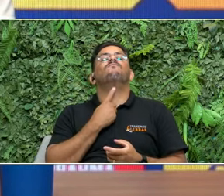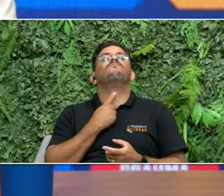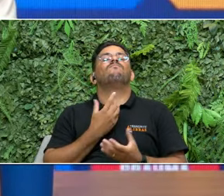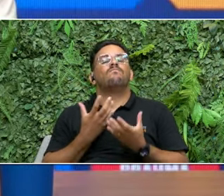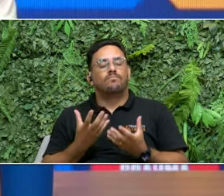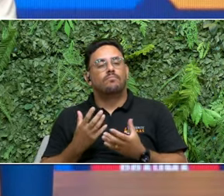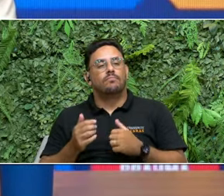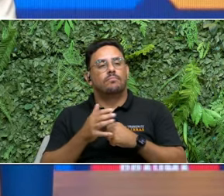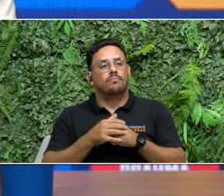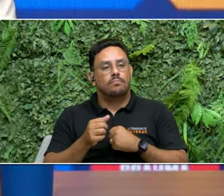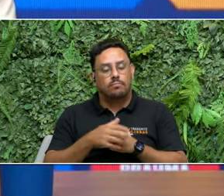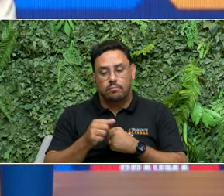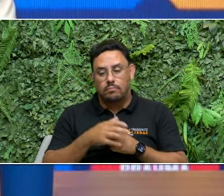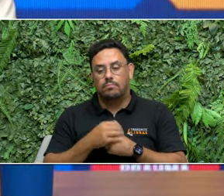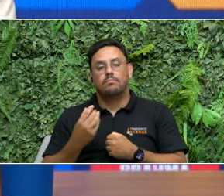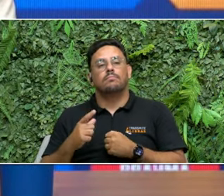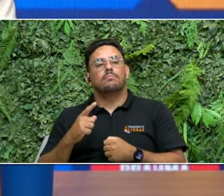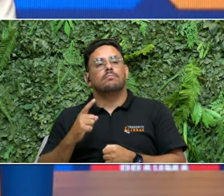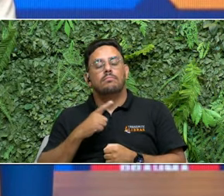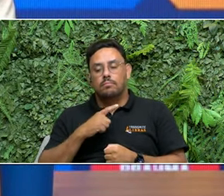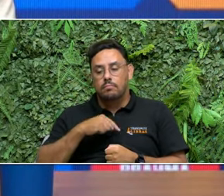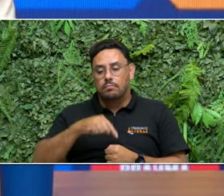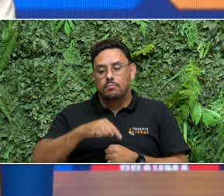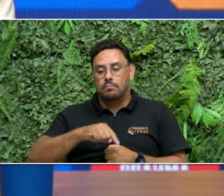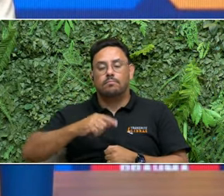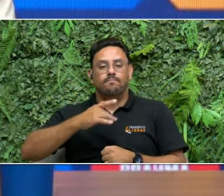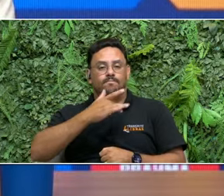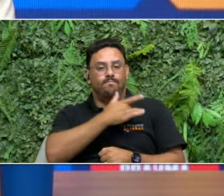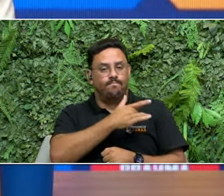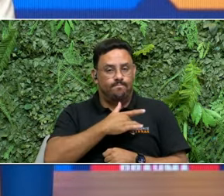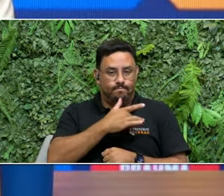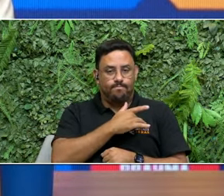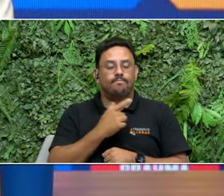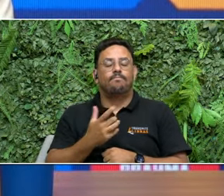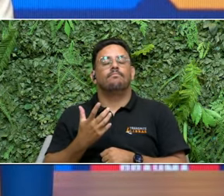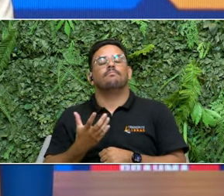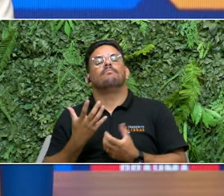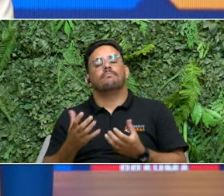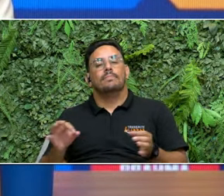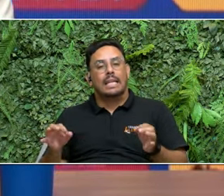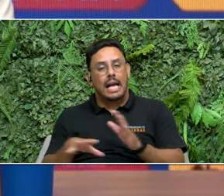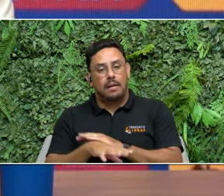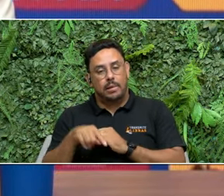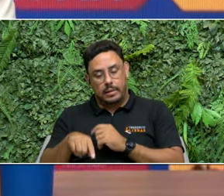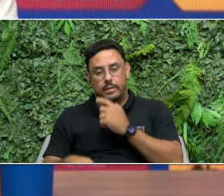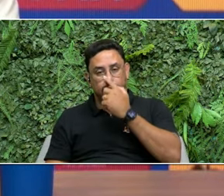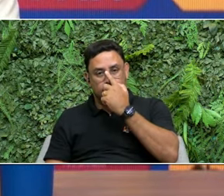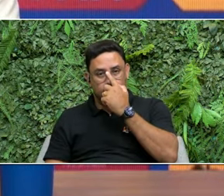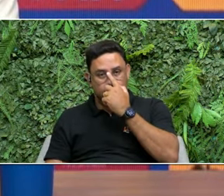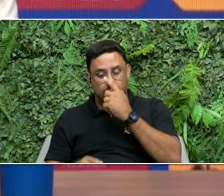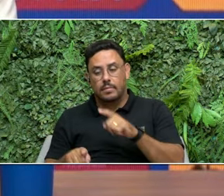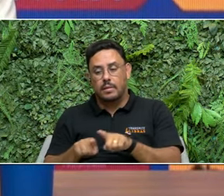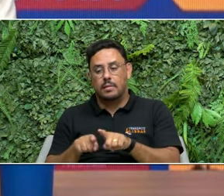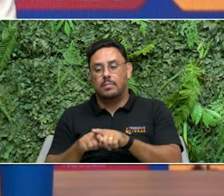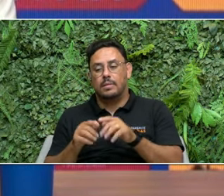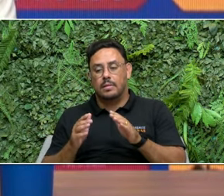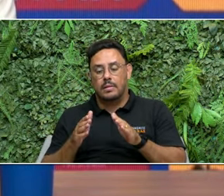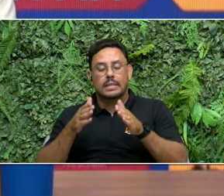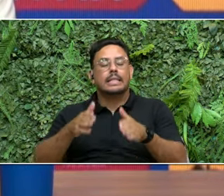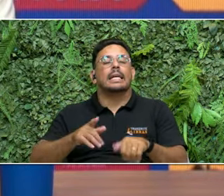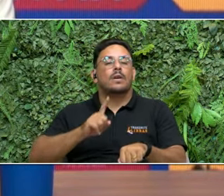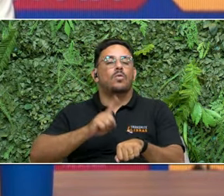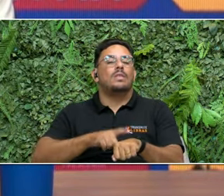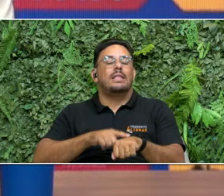e o carinho que que eu tinha por esse clube de querer encerrar aqui ia chegar algum momento